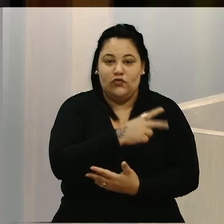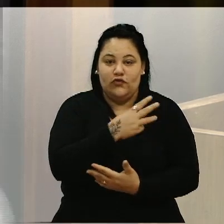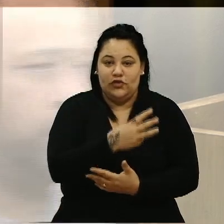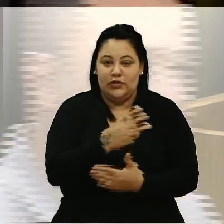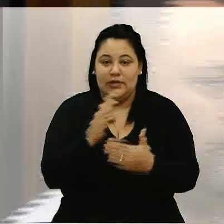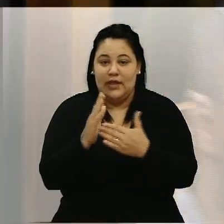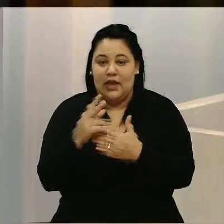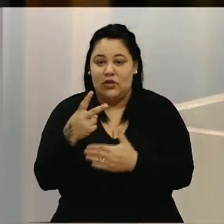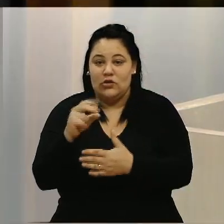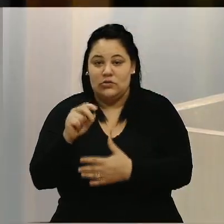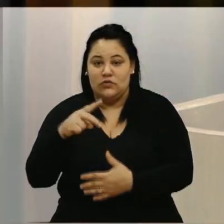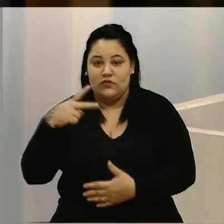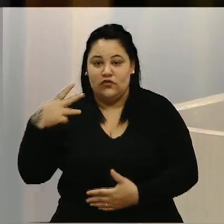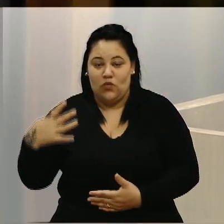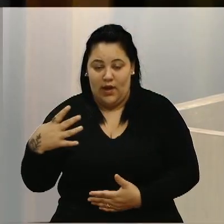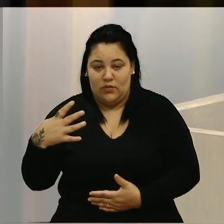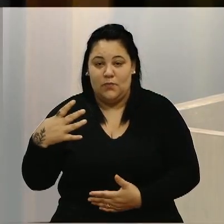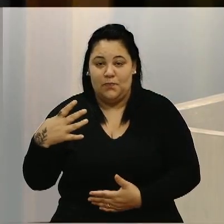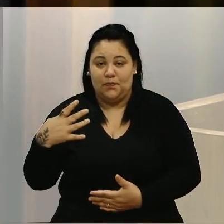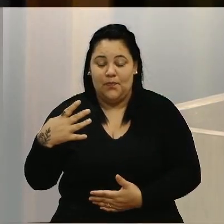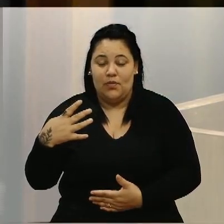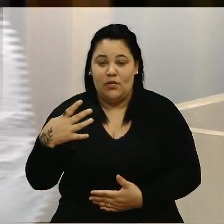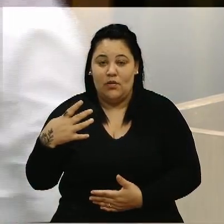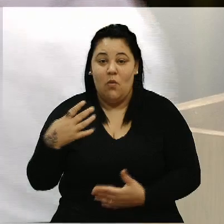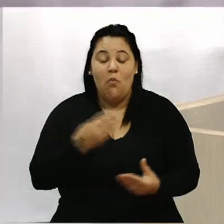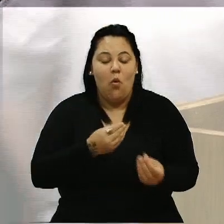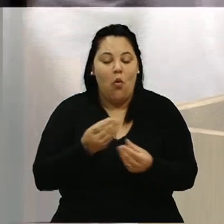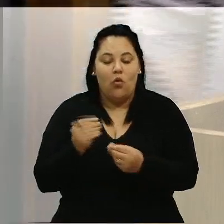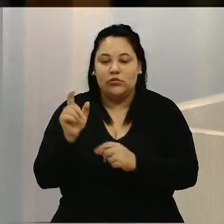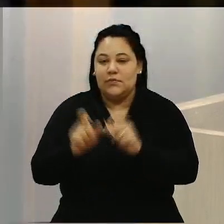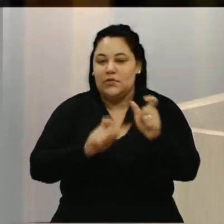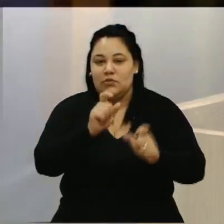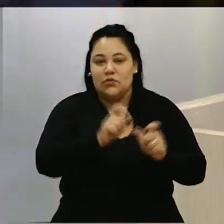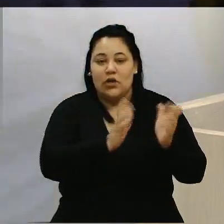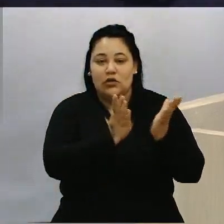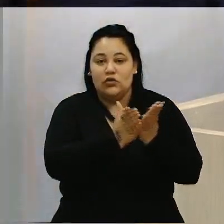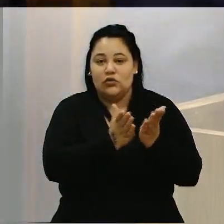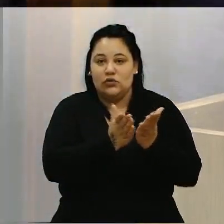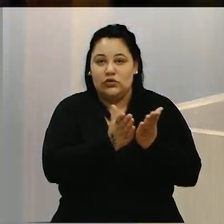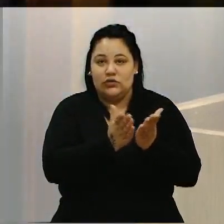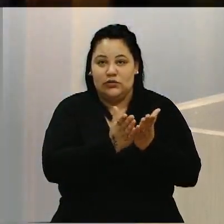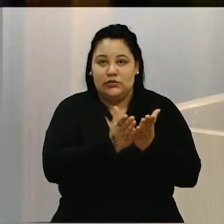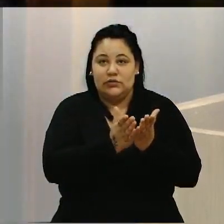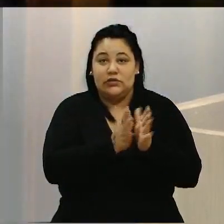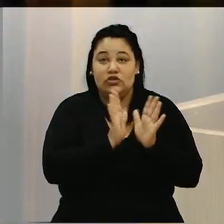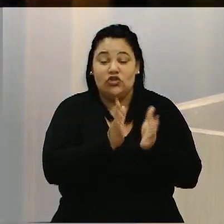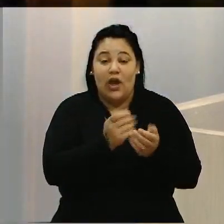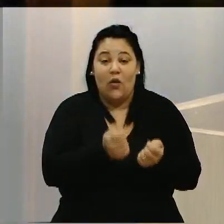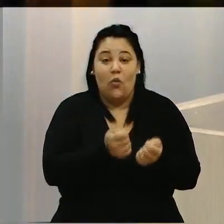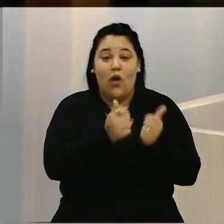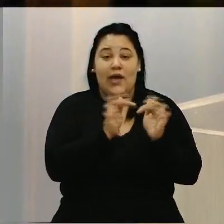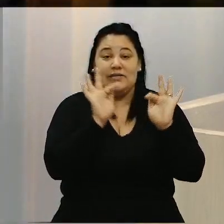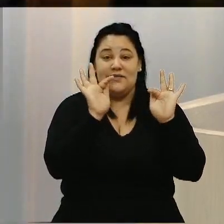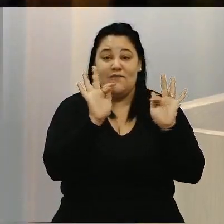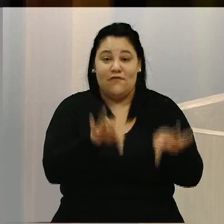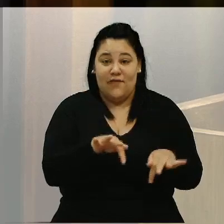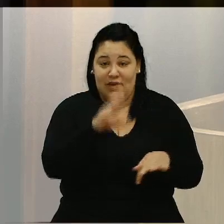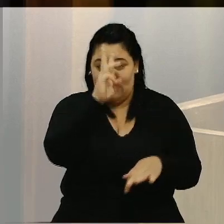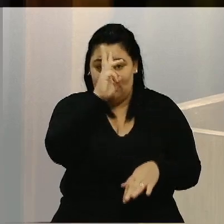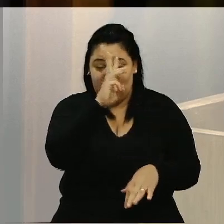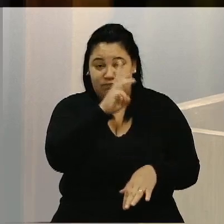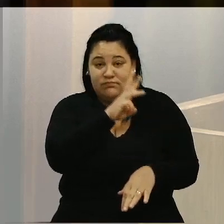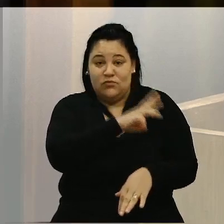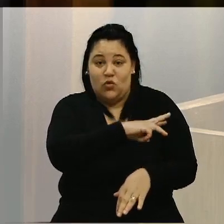a 2024, os estudantes que estavam para concluir o ensino médio, ou seja, estavam